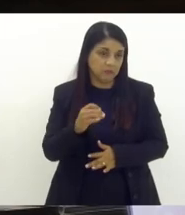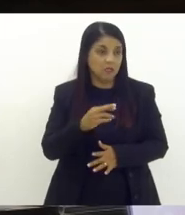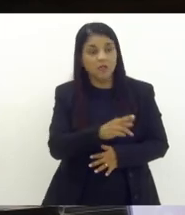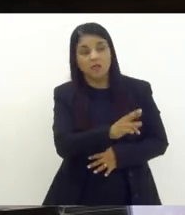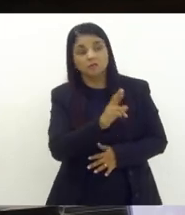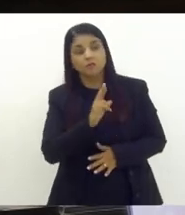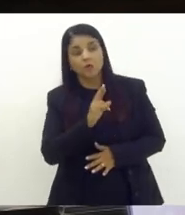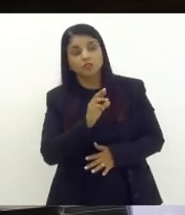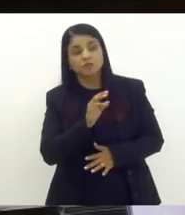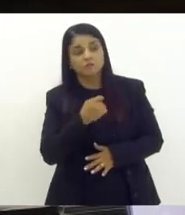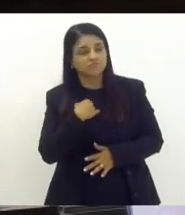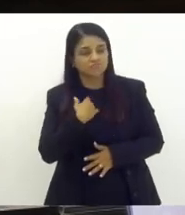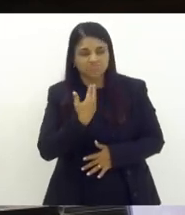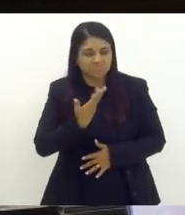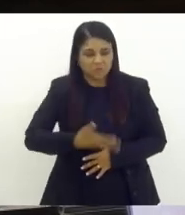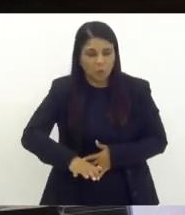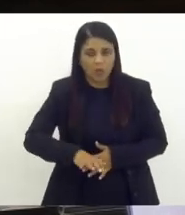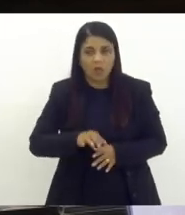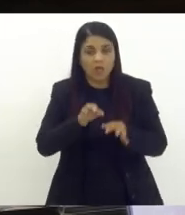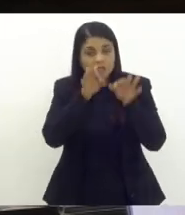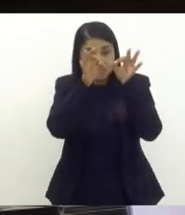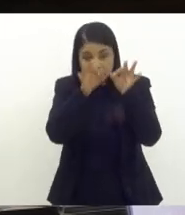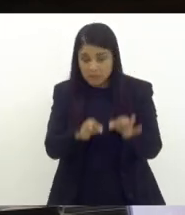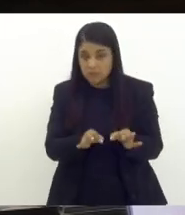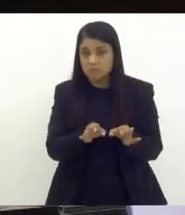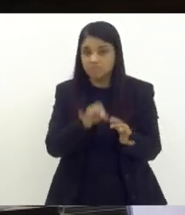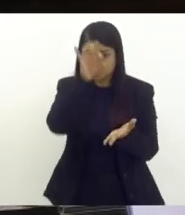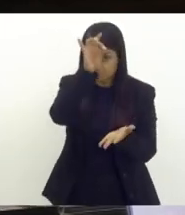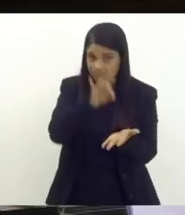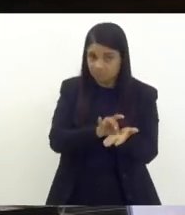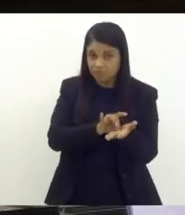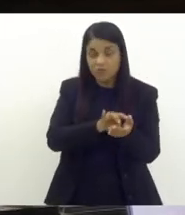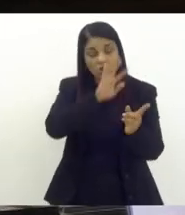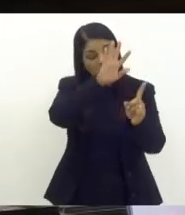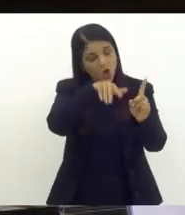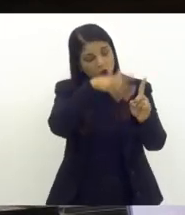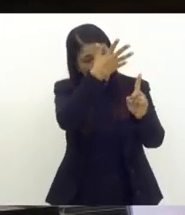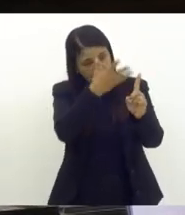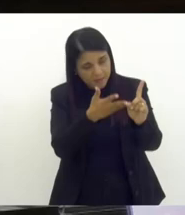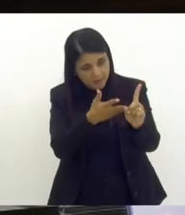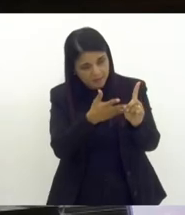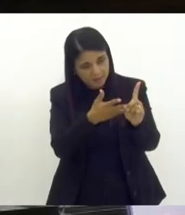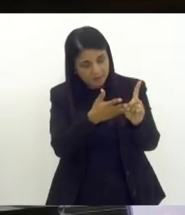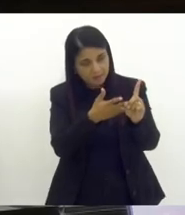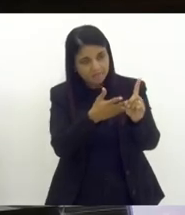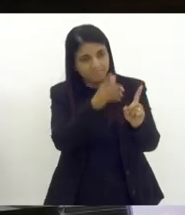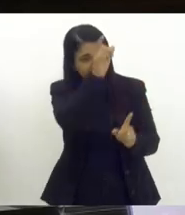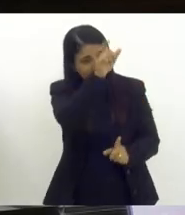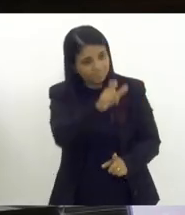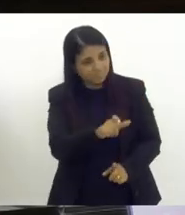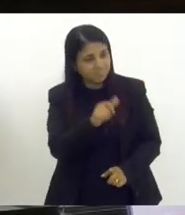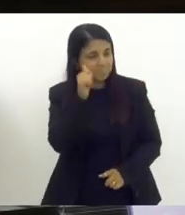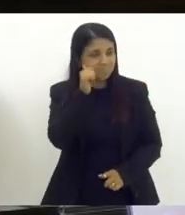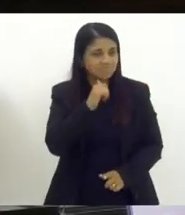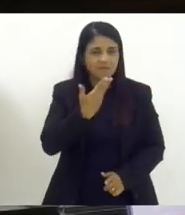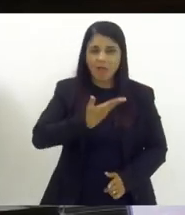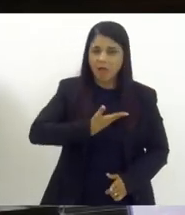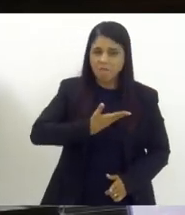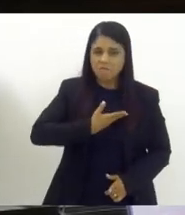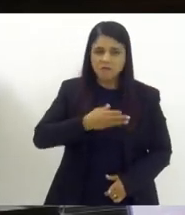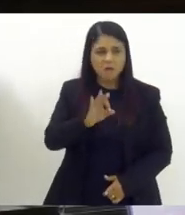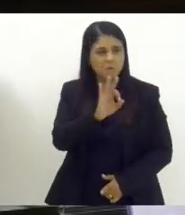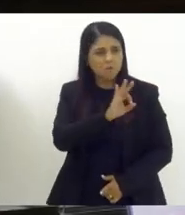é ter a certeza como estamos tendo hoje de que esta homenagem feita a uma grande amiga uma policial